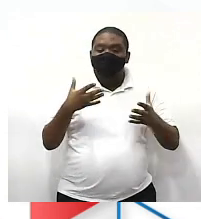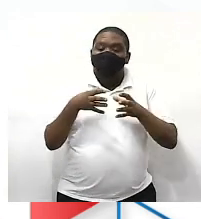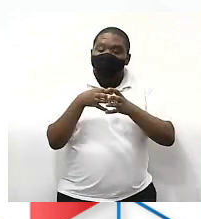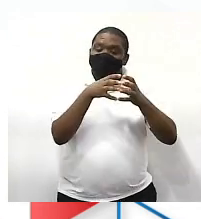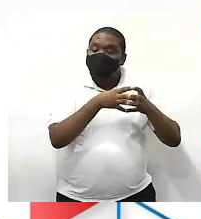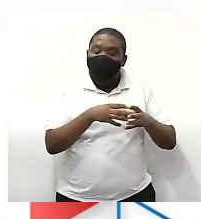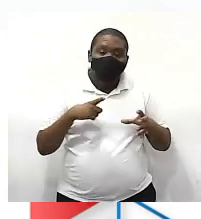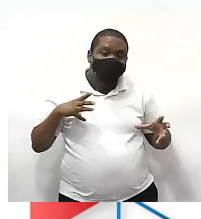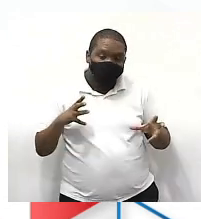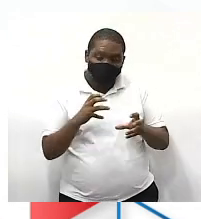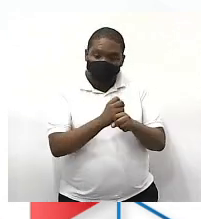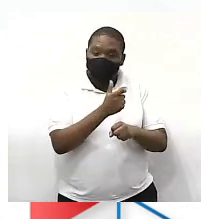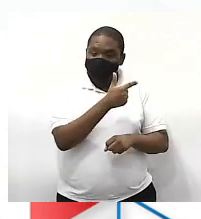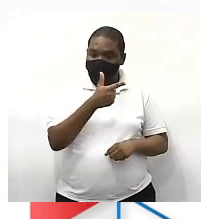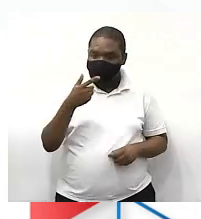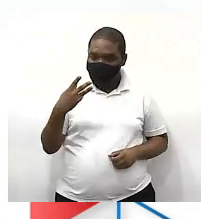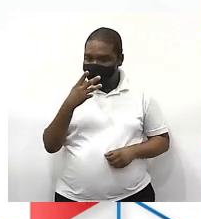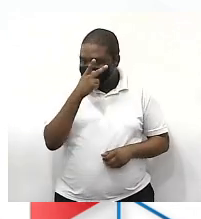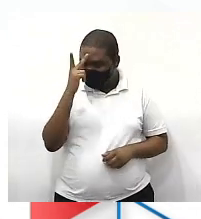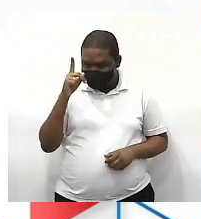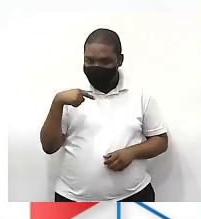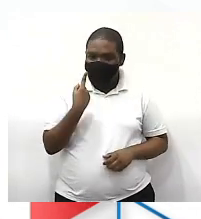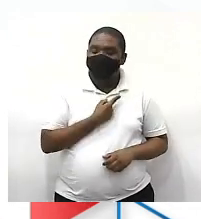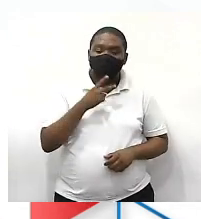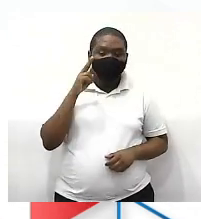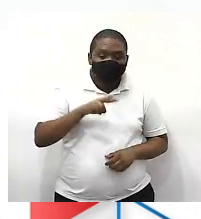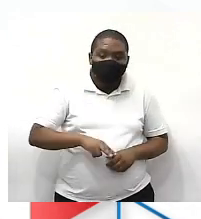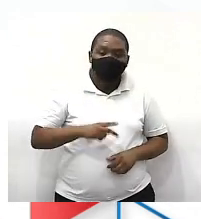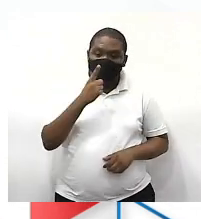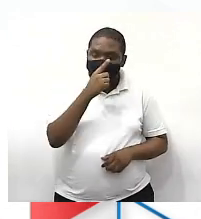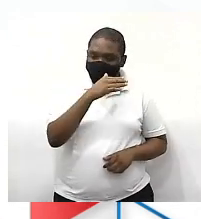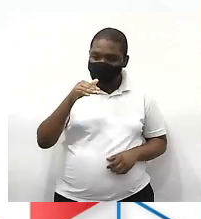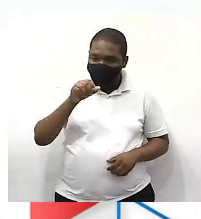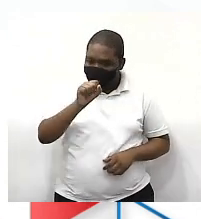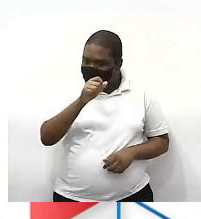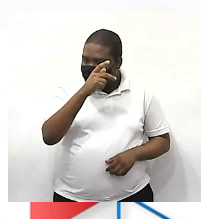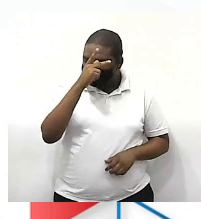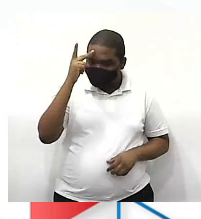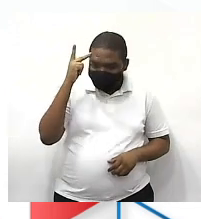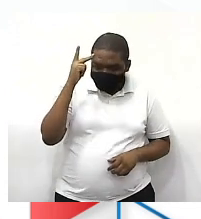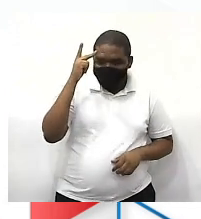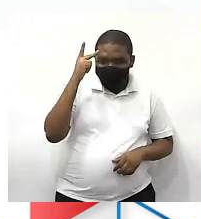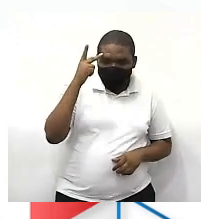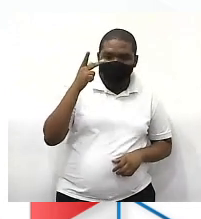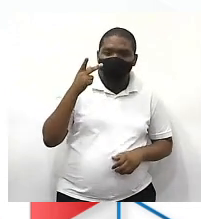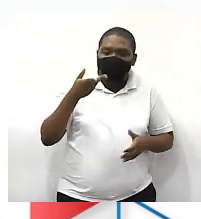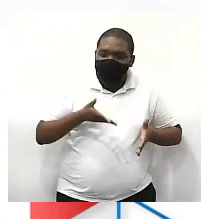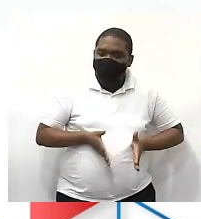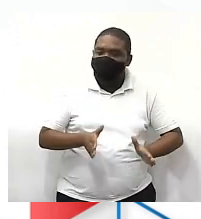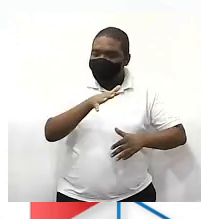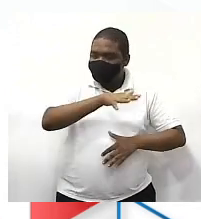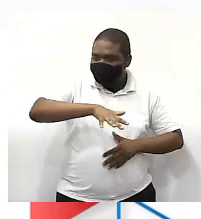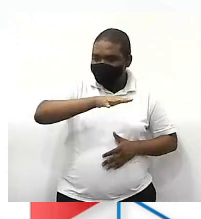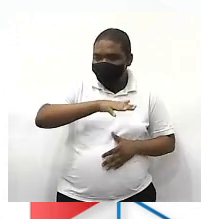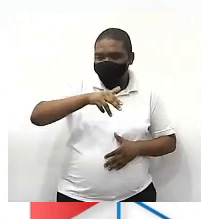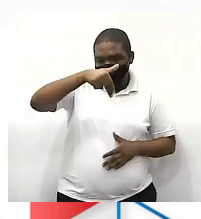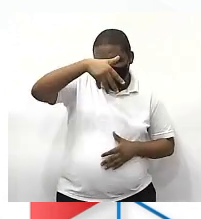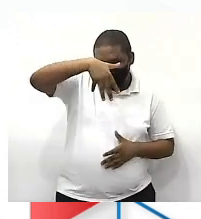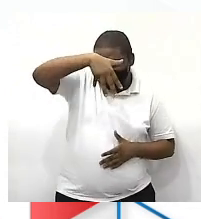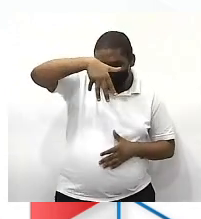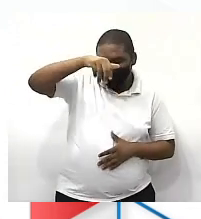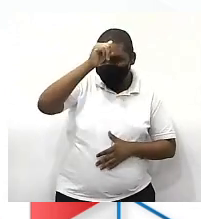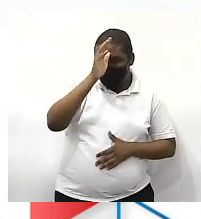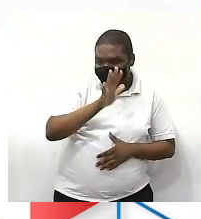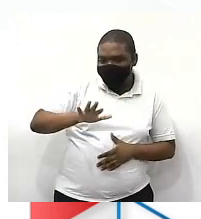de 224 pessoas, verificou-se que 1/8 dessas pessoas nasceu na região nordeste do